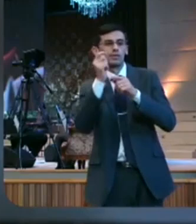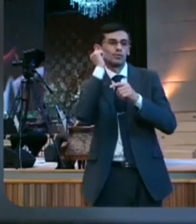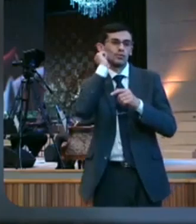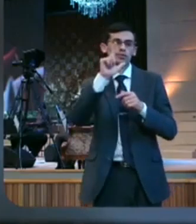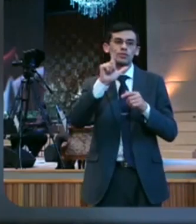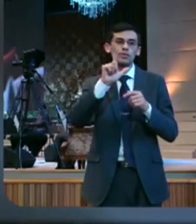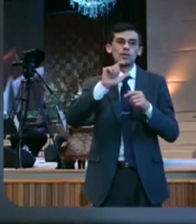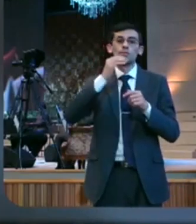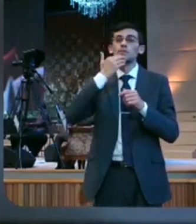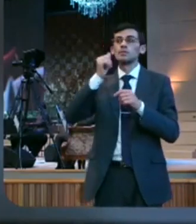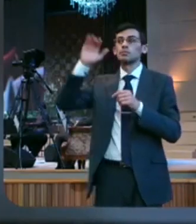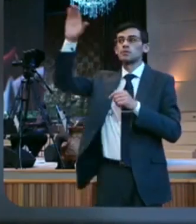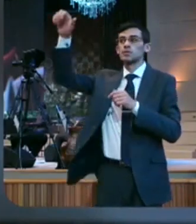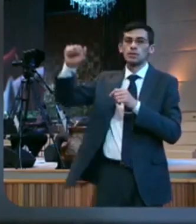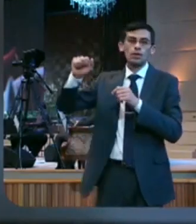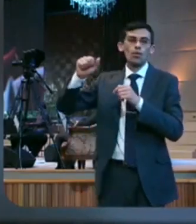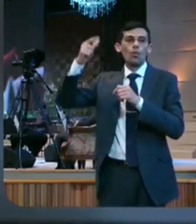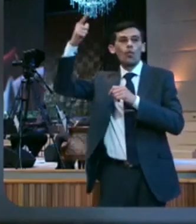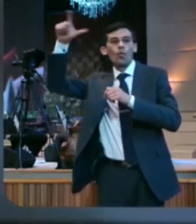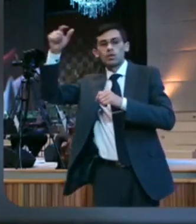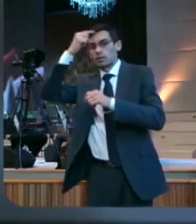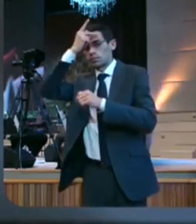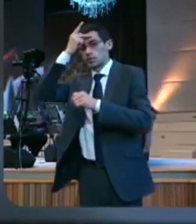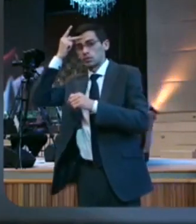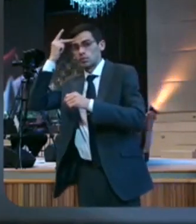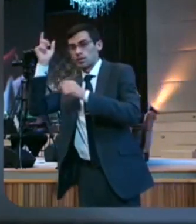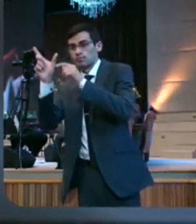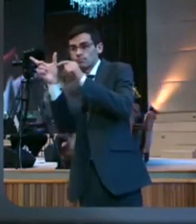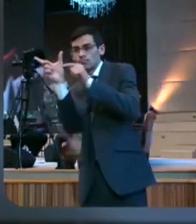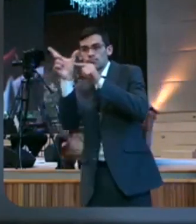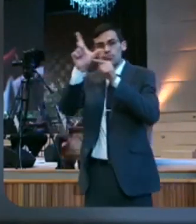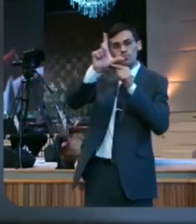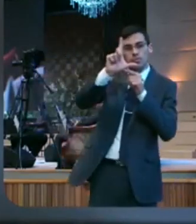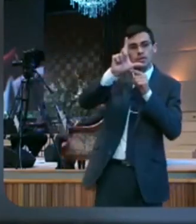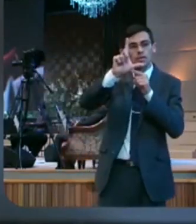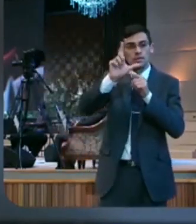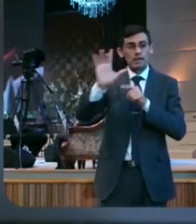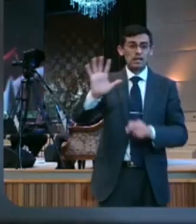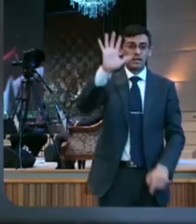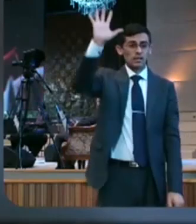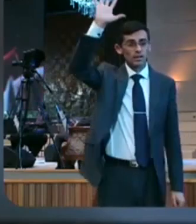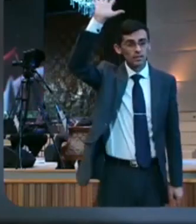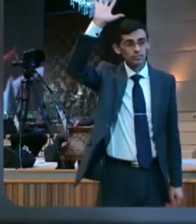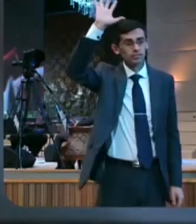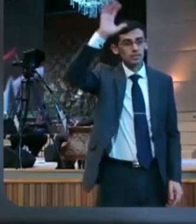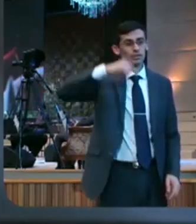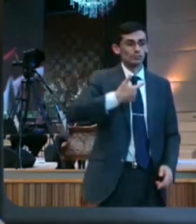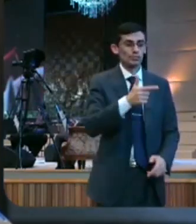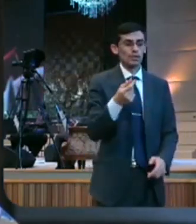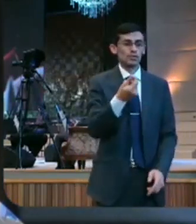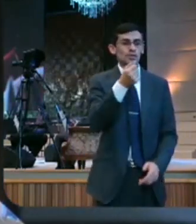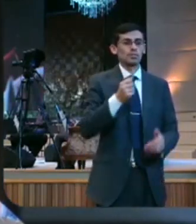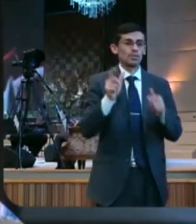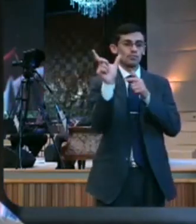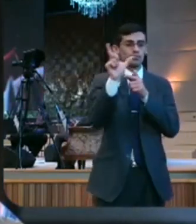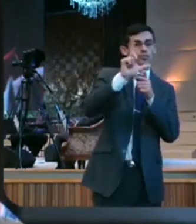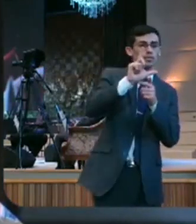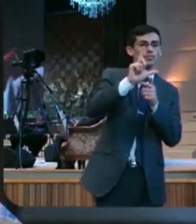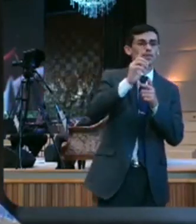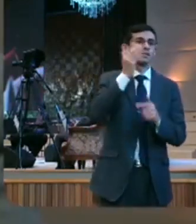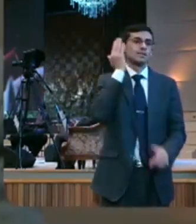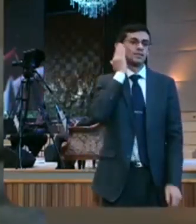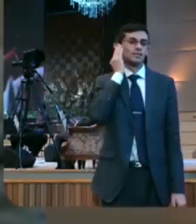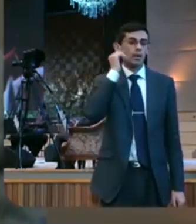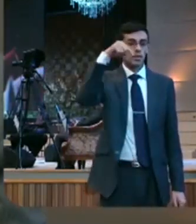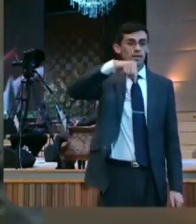que contratar um guindaste para levantar a máquina, e custa muito caro, e eu não tenho dinheiro. O senhor sabe